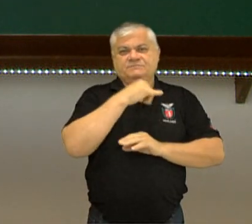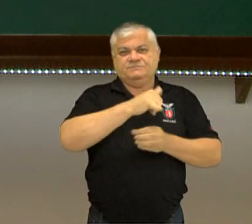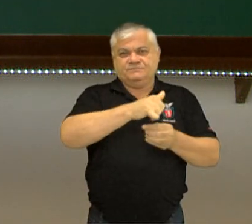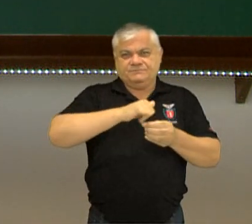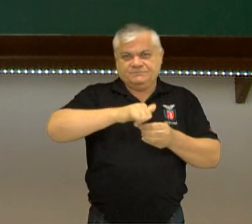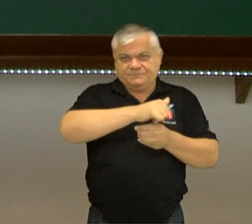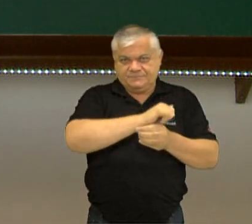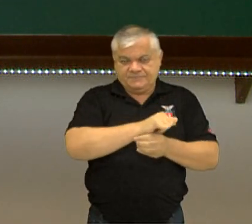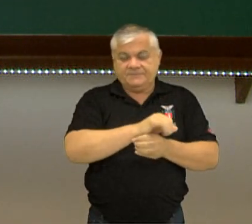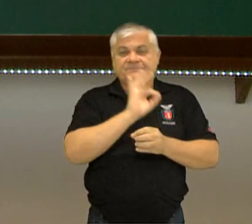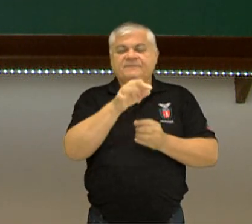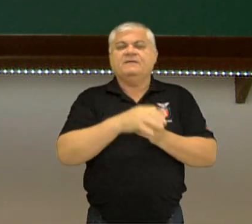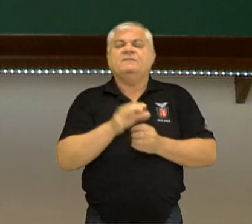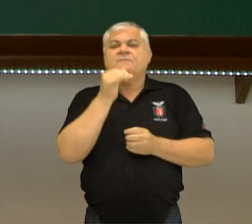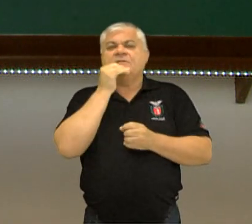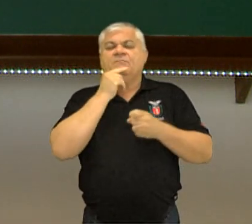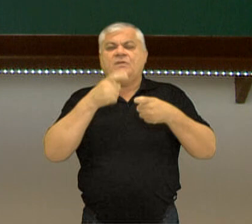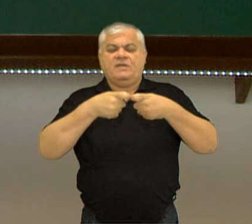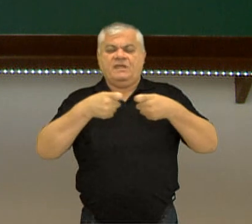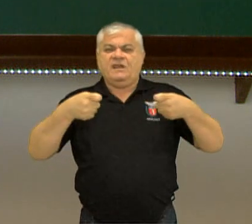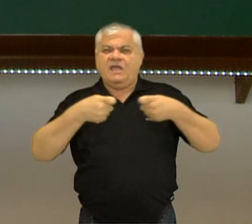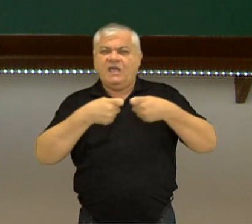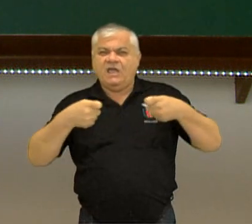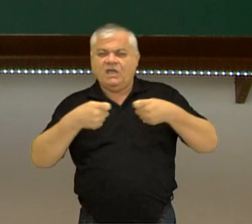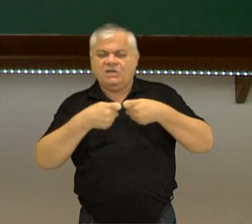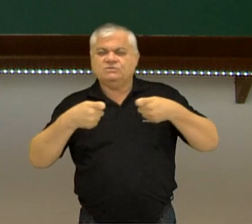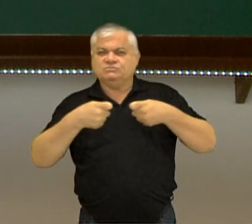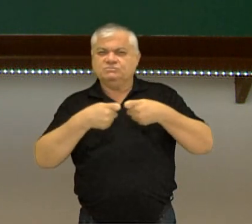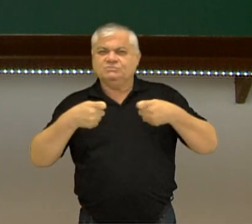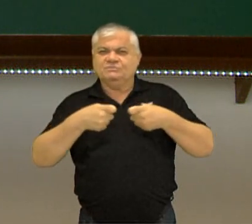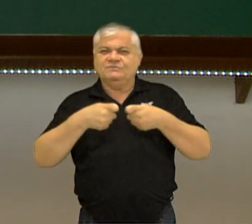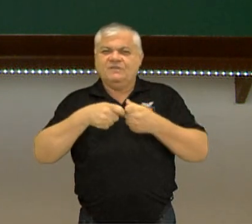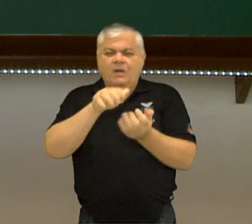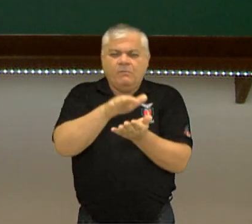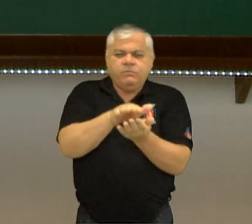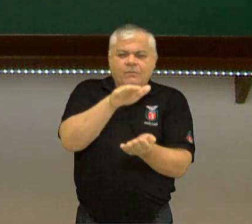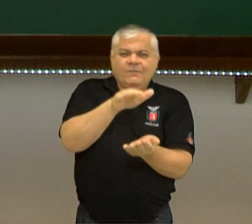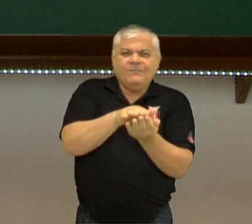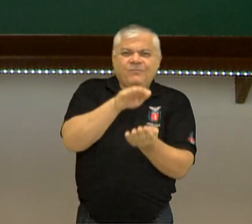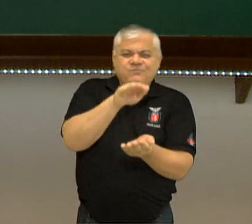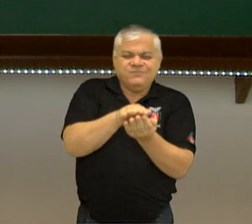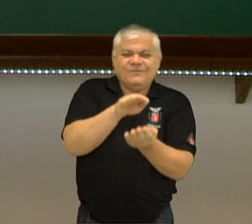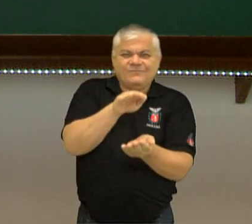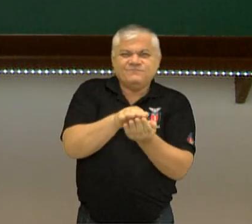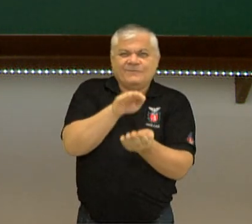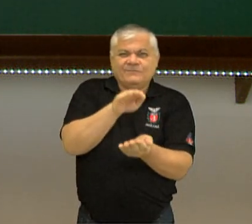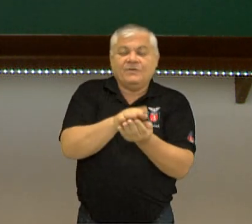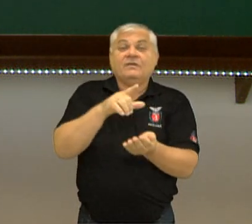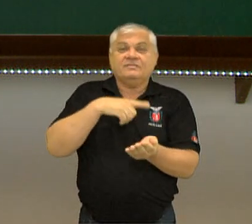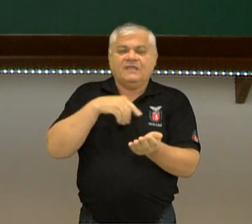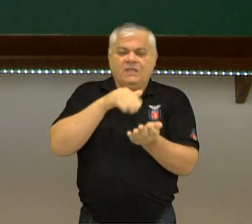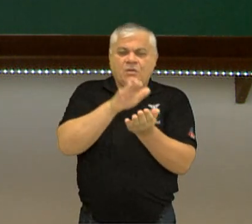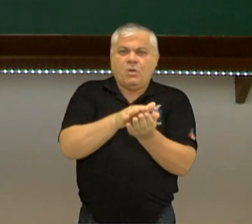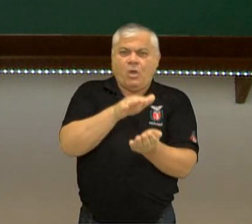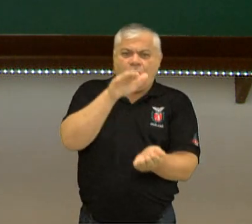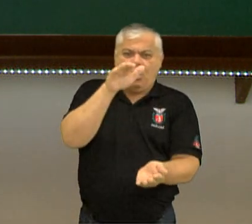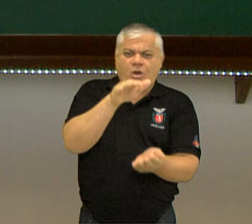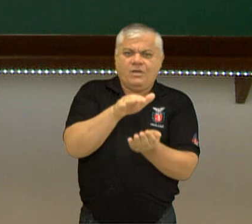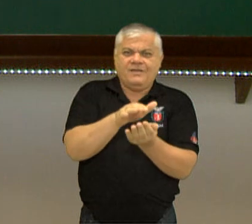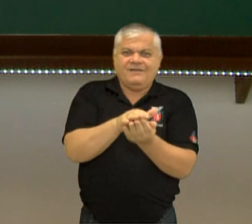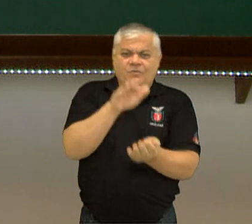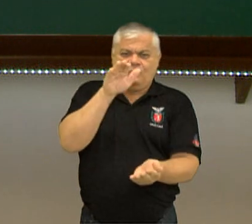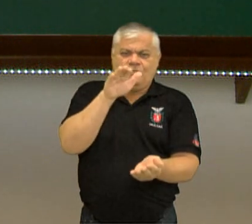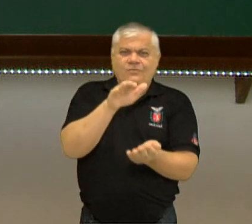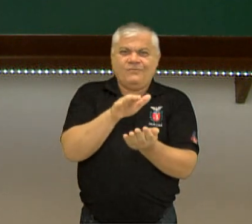Pessoal, um elástico, uma borracha, uma mola, se você esticar, ela tem uma energia do tipo